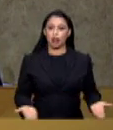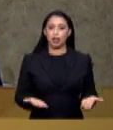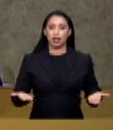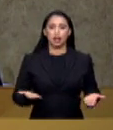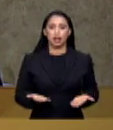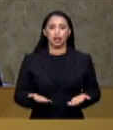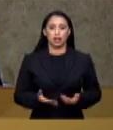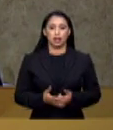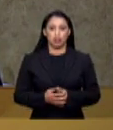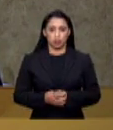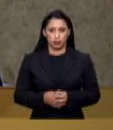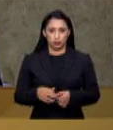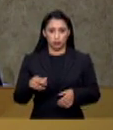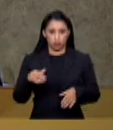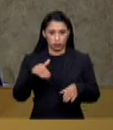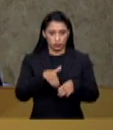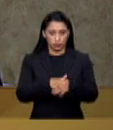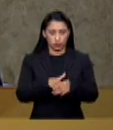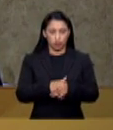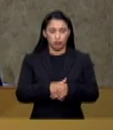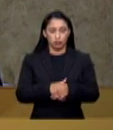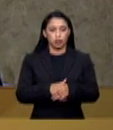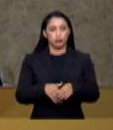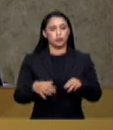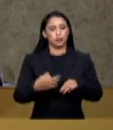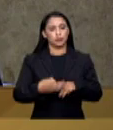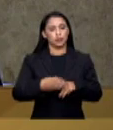excelência, ministro Luiz Fux, presidente do STF.